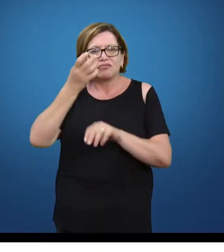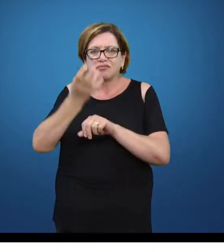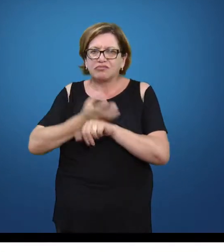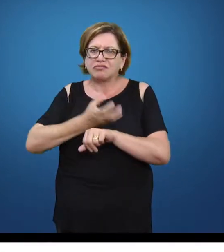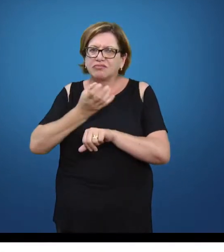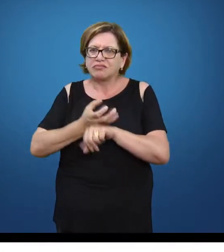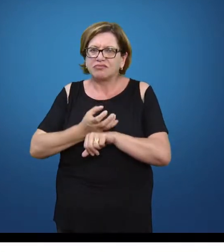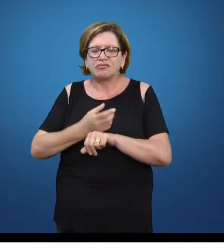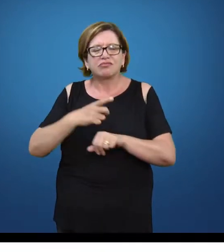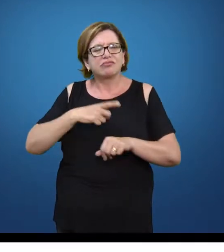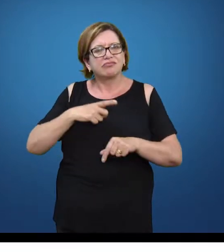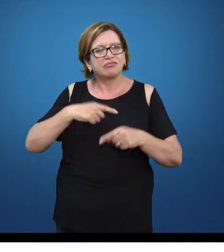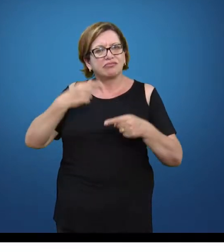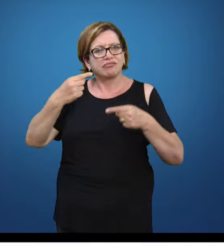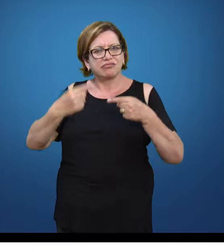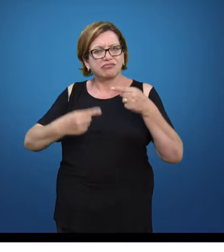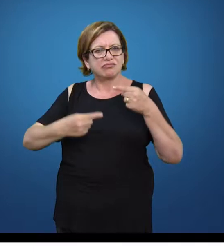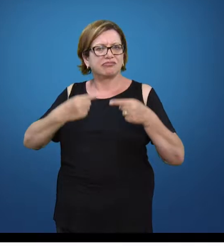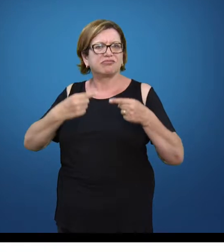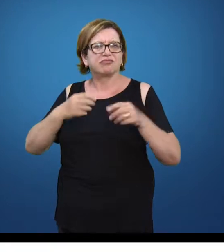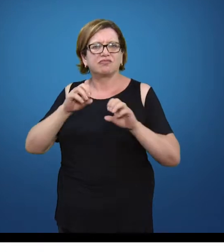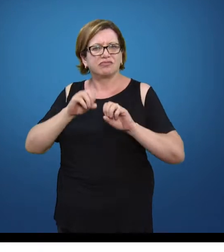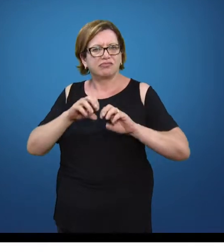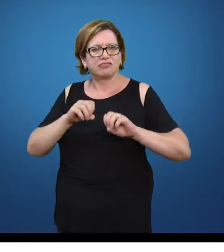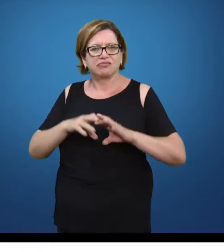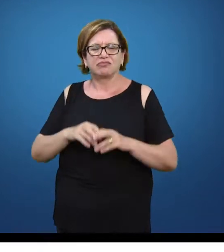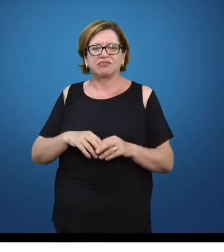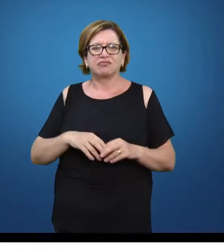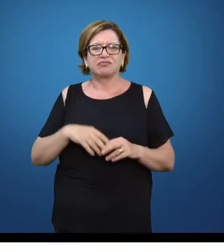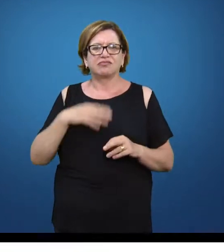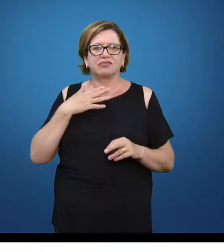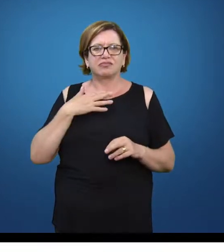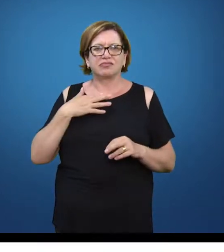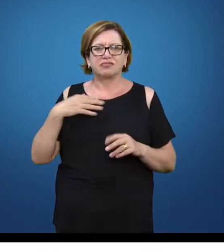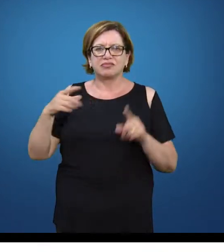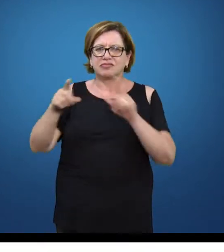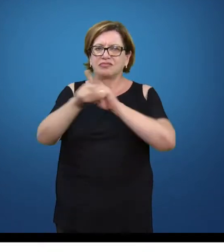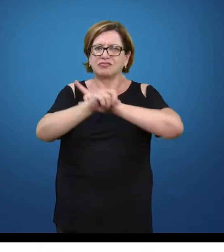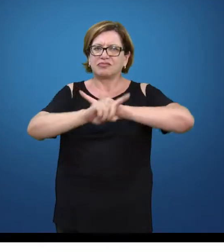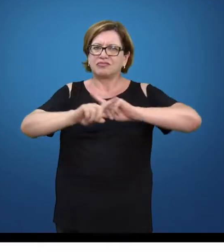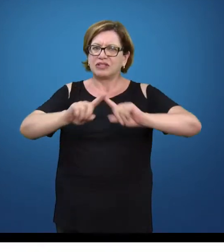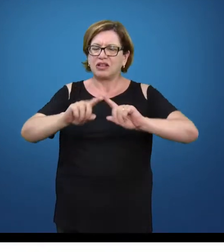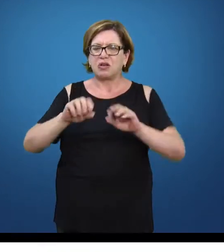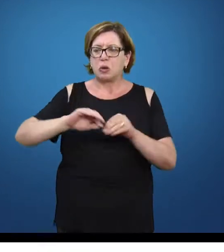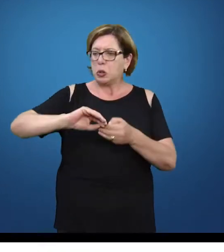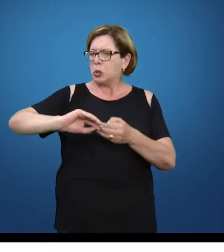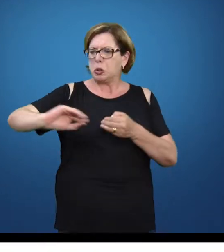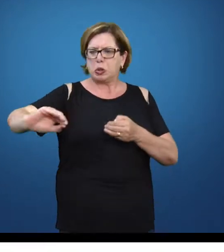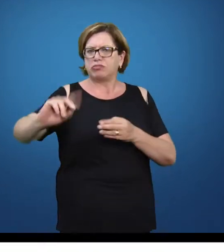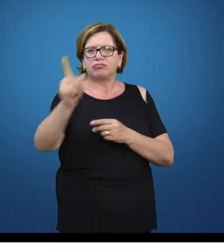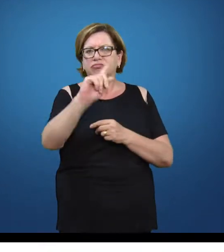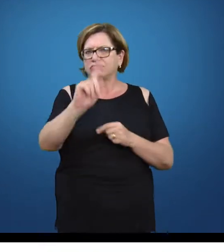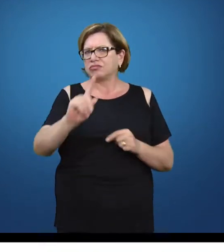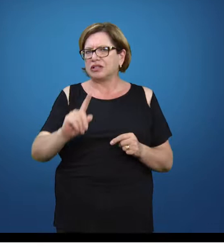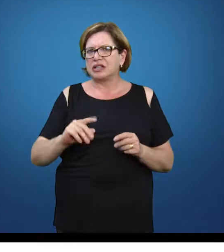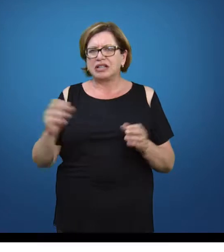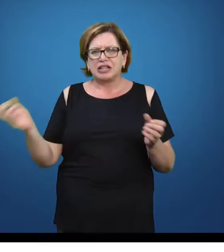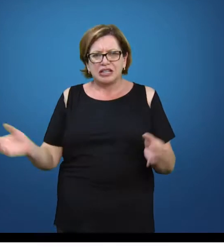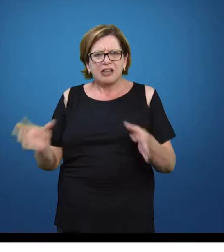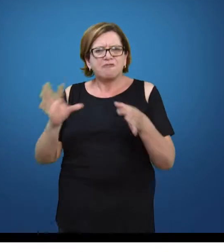que a política educacional, ela não se configura e não está isolada, ela está